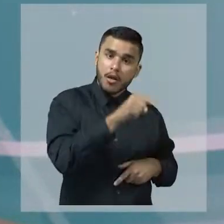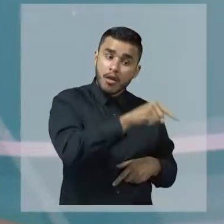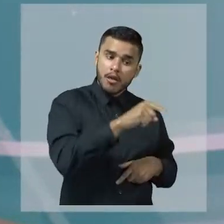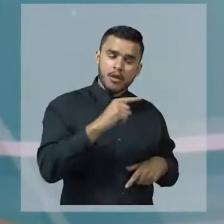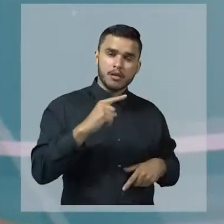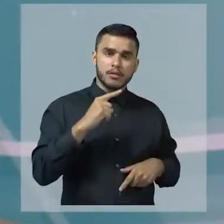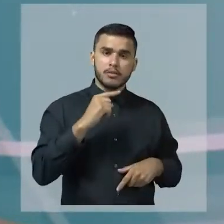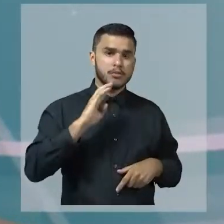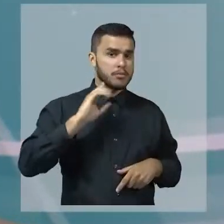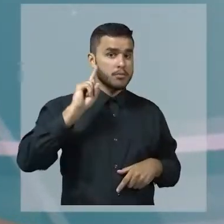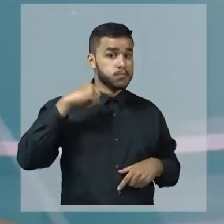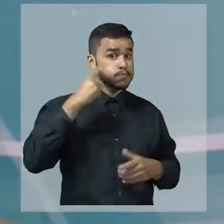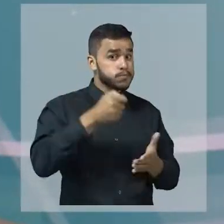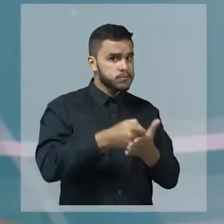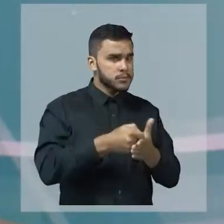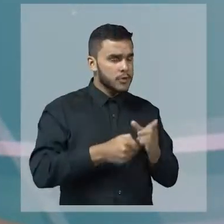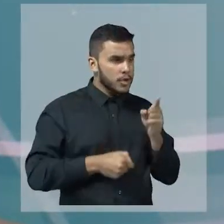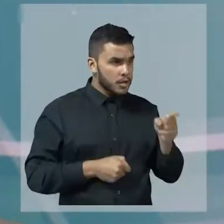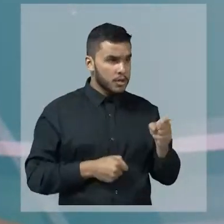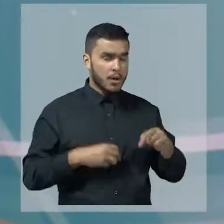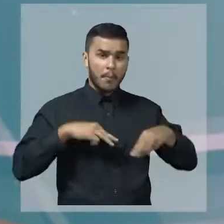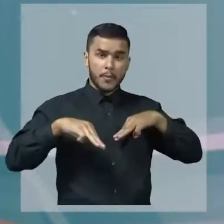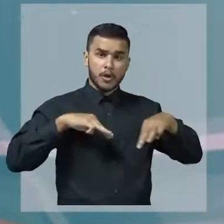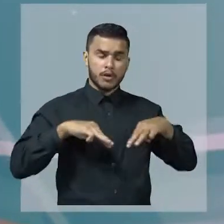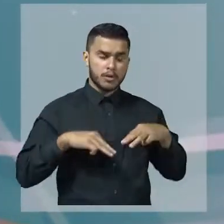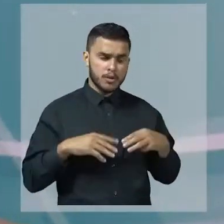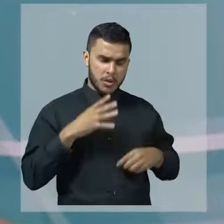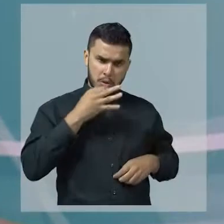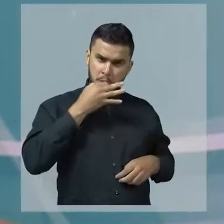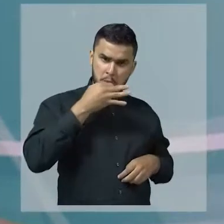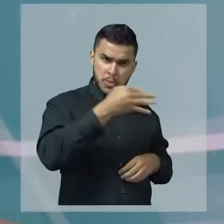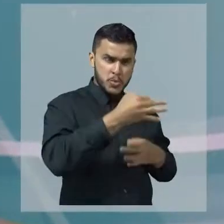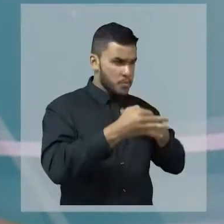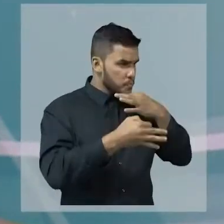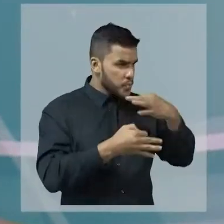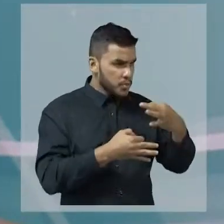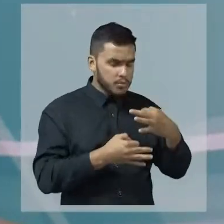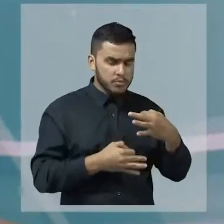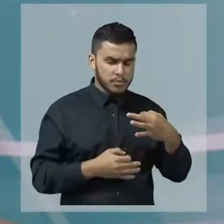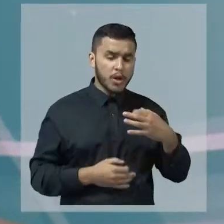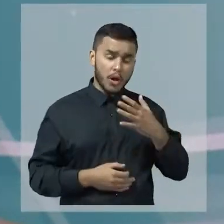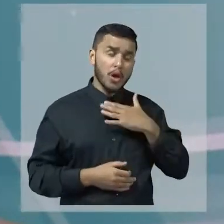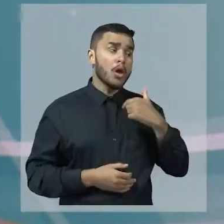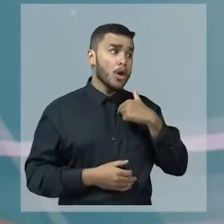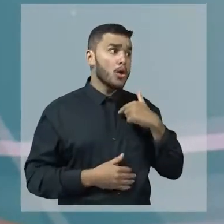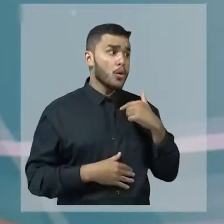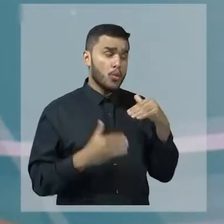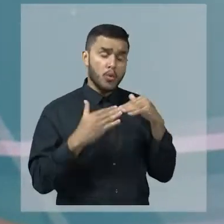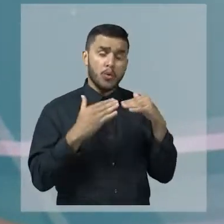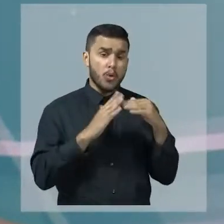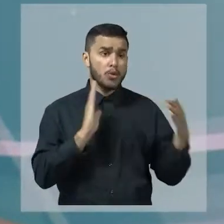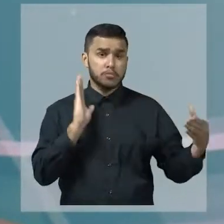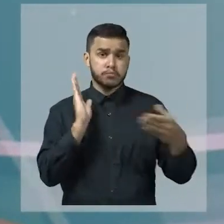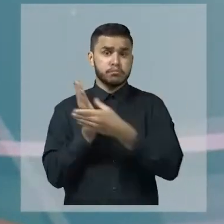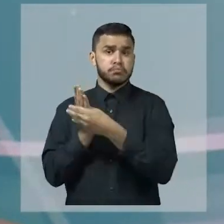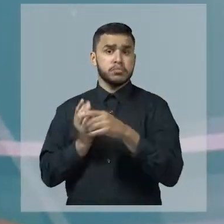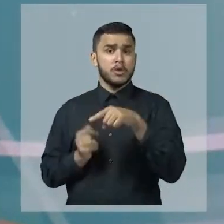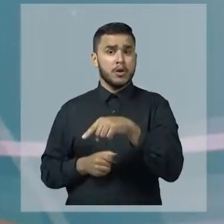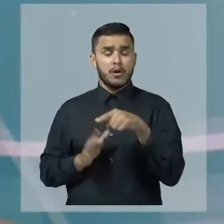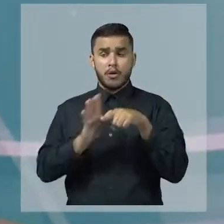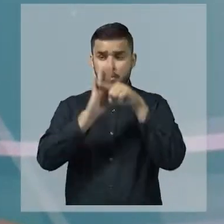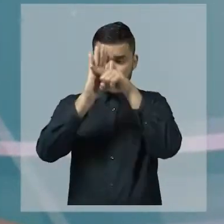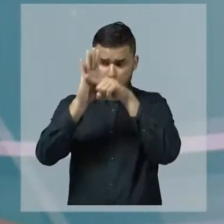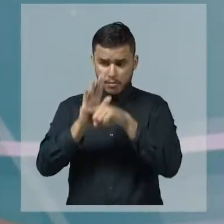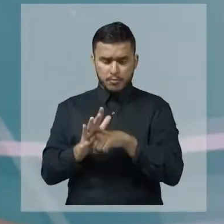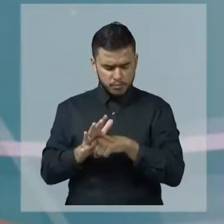cada um dos seus ministros, eu vejo que não há nada de absurdo nisto, de forma nenhuma. É correto,